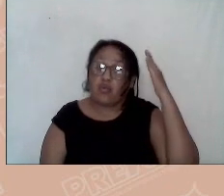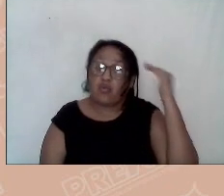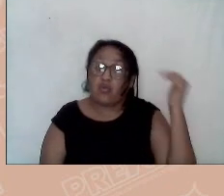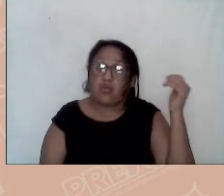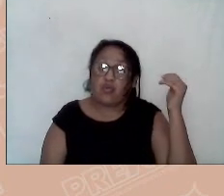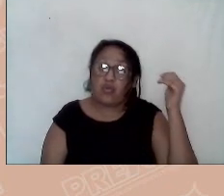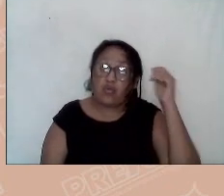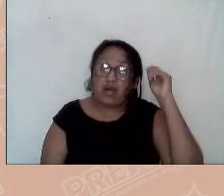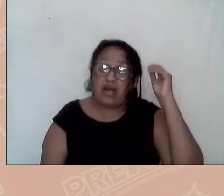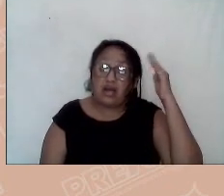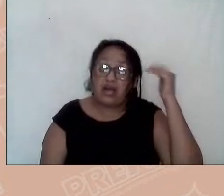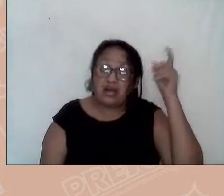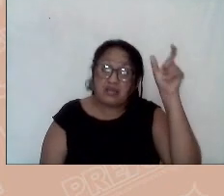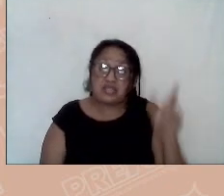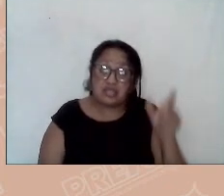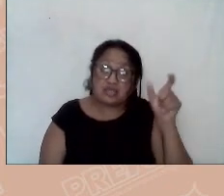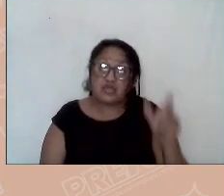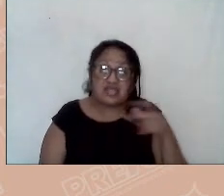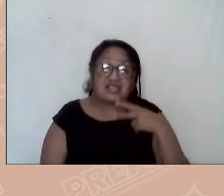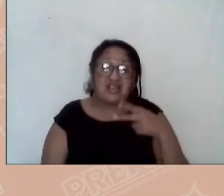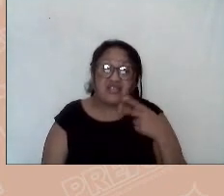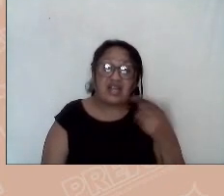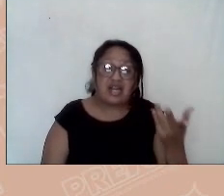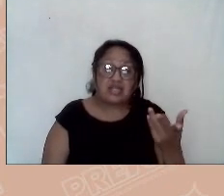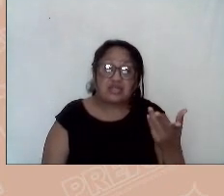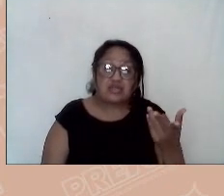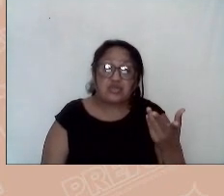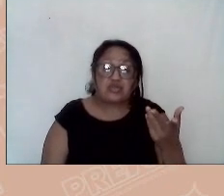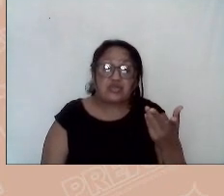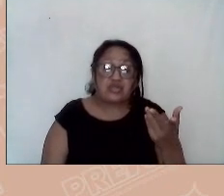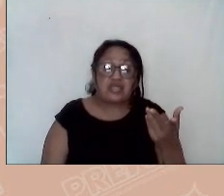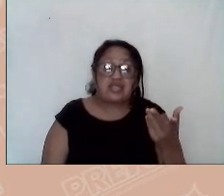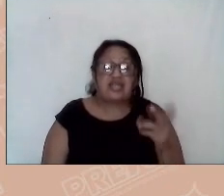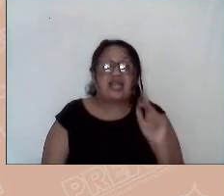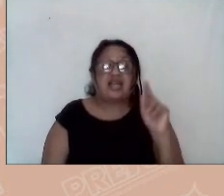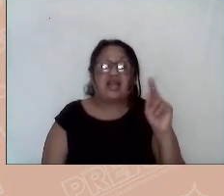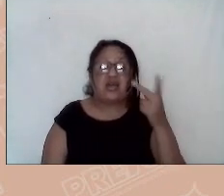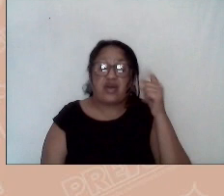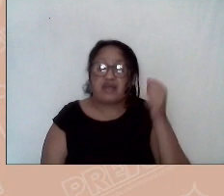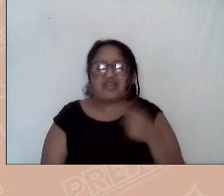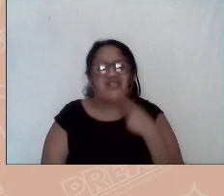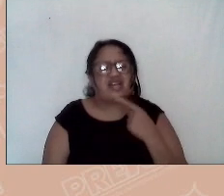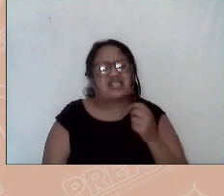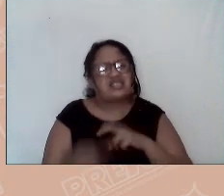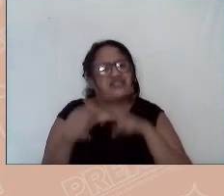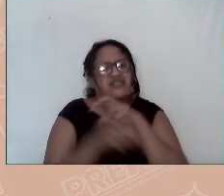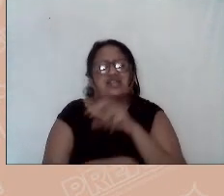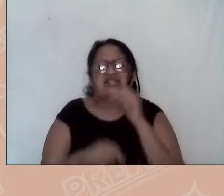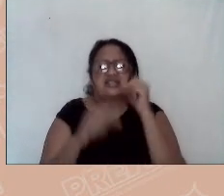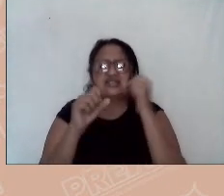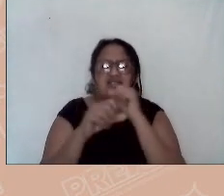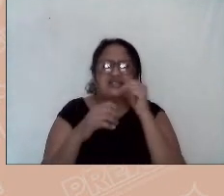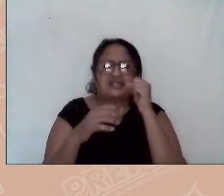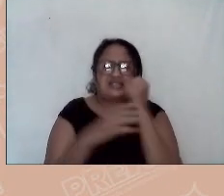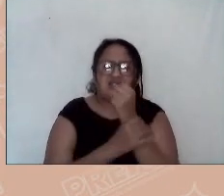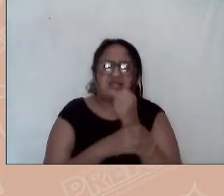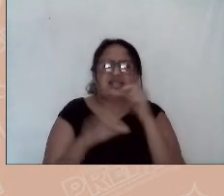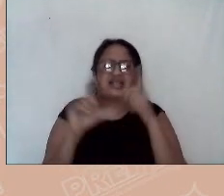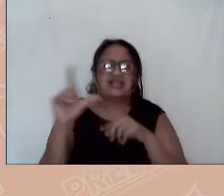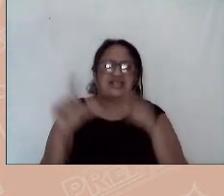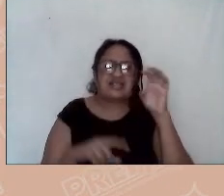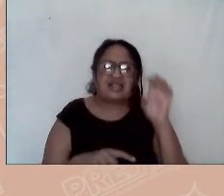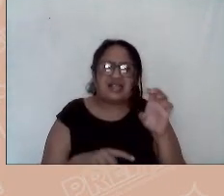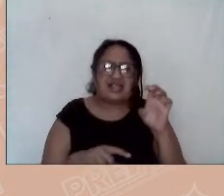colocando que ele é um hacker que quando ele fala as pessoas dizem que ele invade segurança tudo isso letra E a mídia